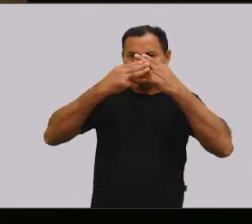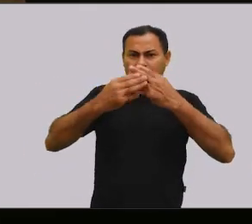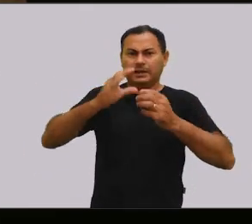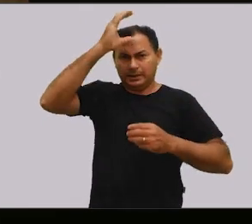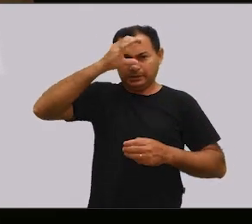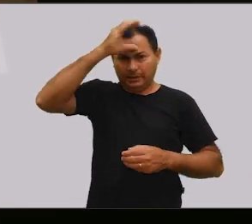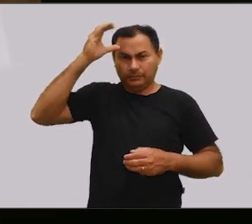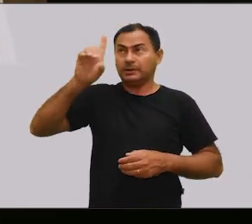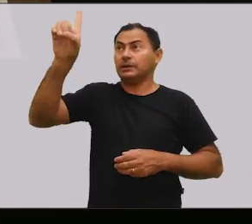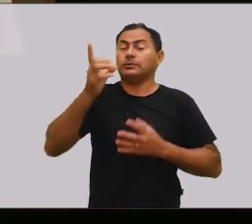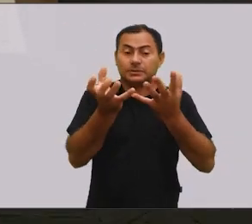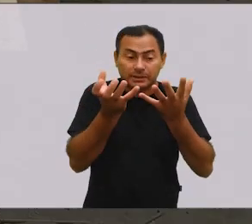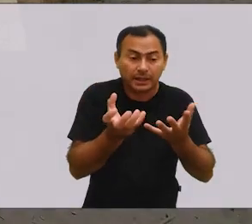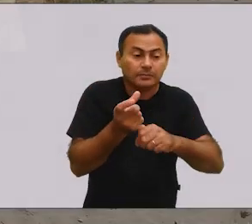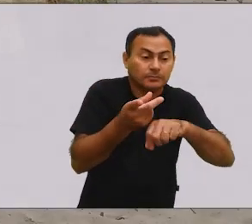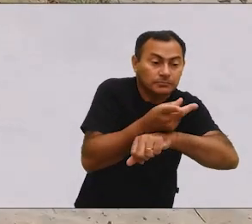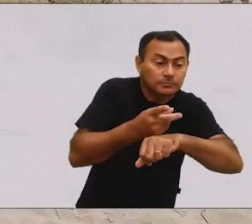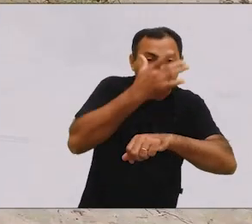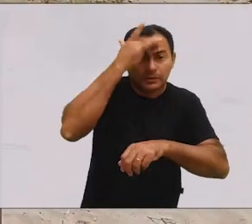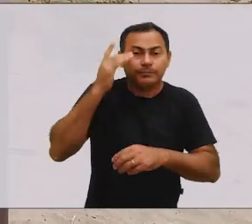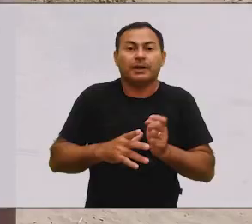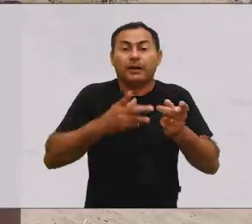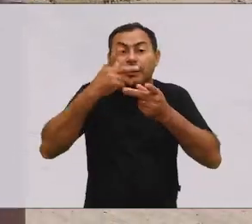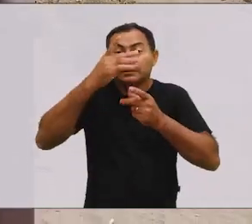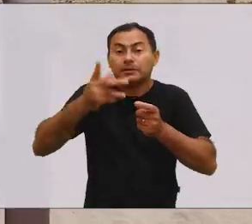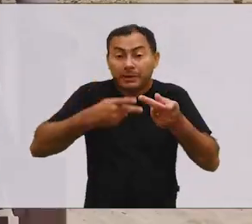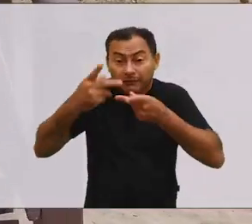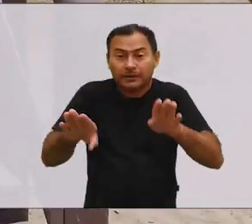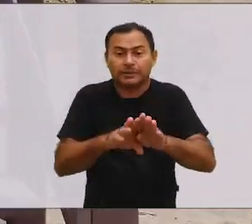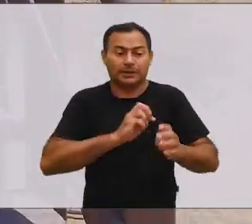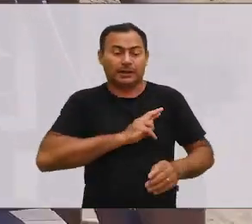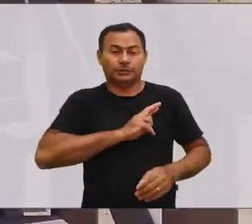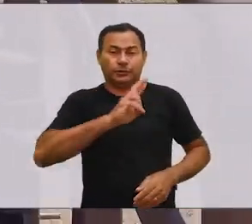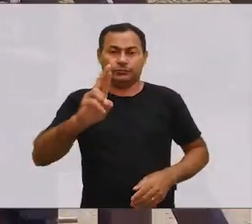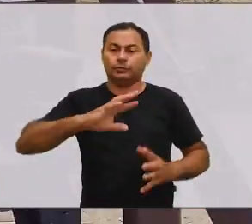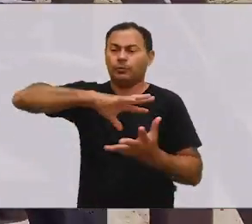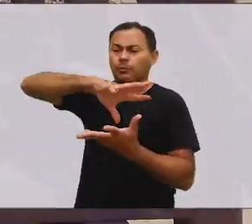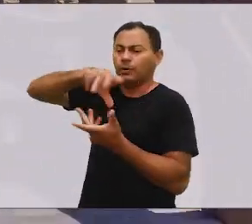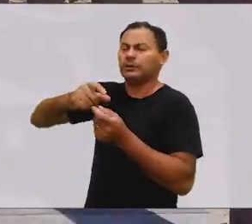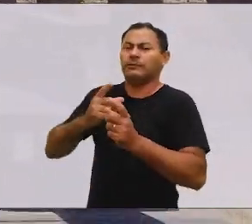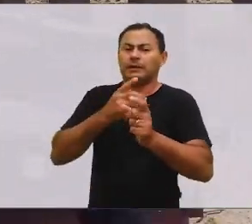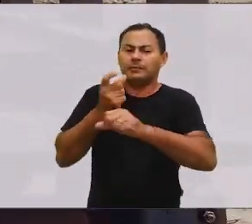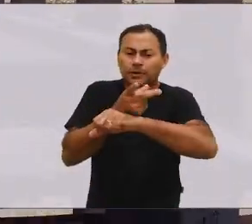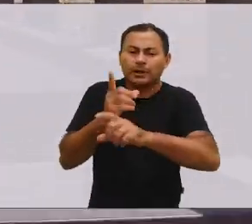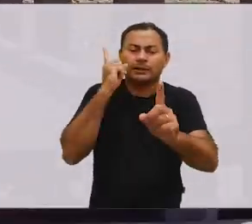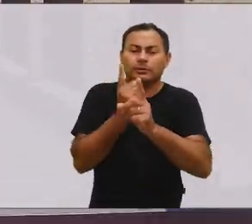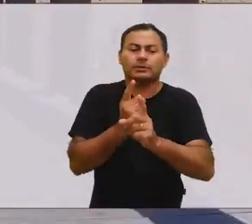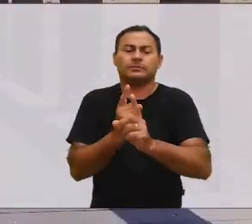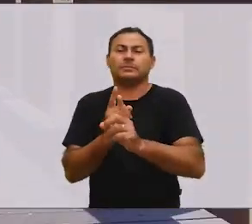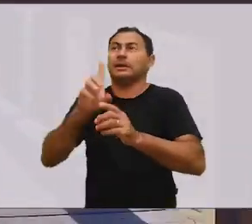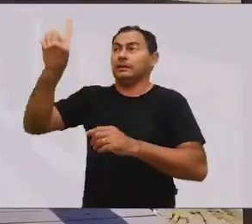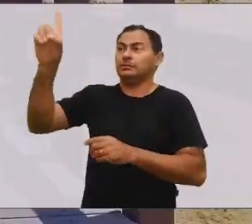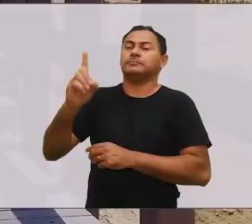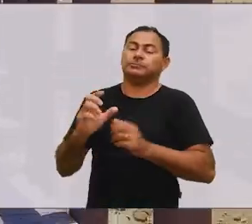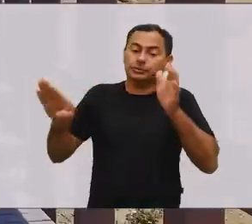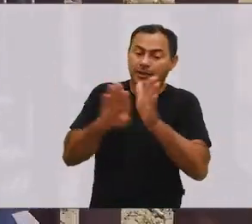como Deus à procura do homem. Dizem também que as religiões do mundo mostram que conhecer a Deus, encontrar a Deus e chegar a Deus